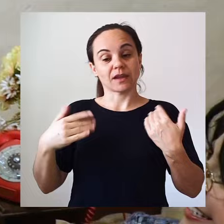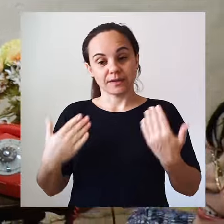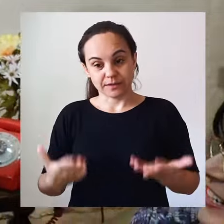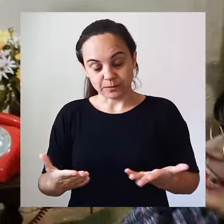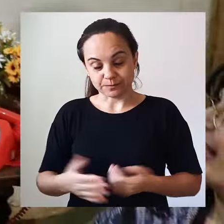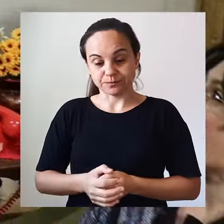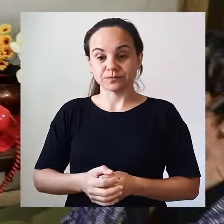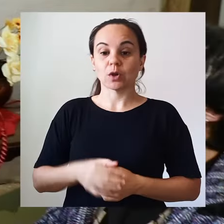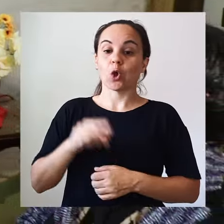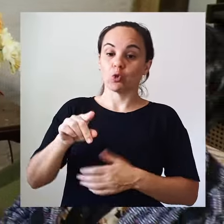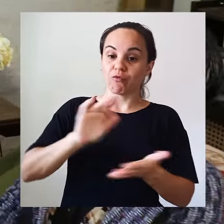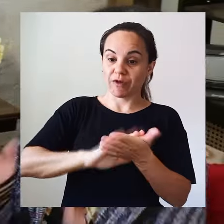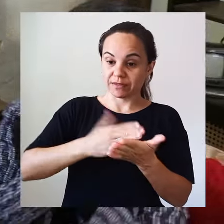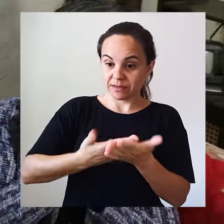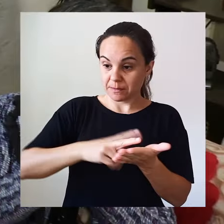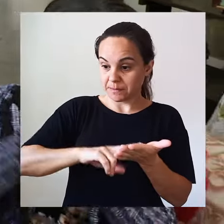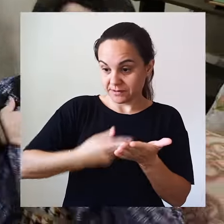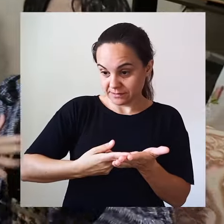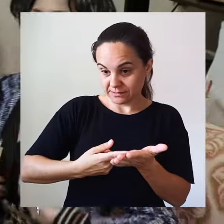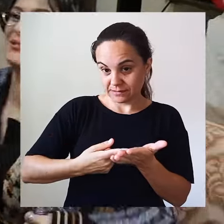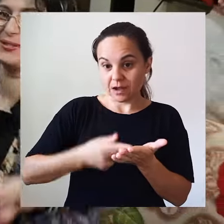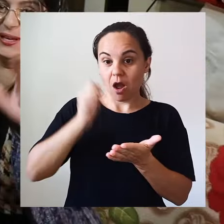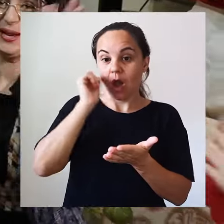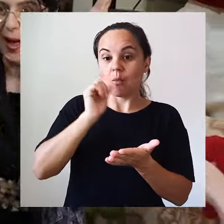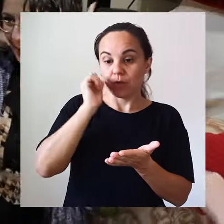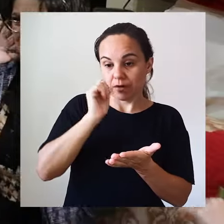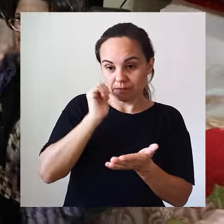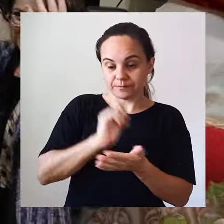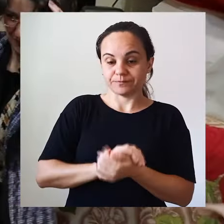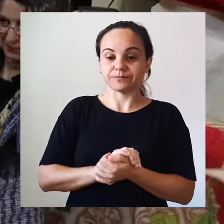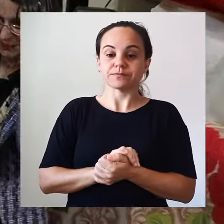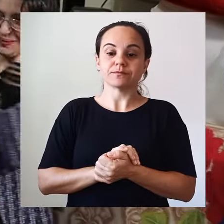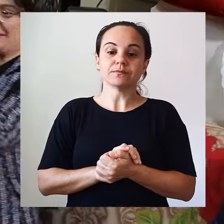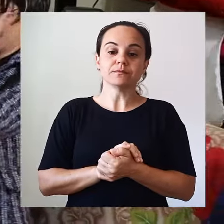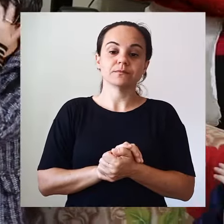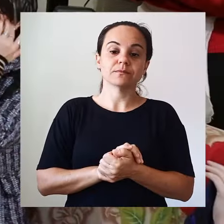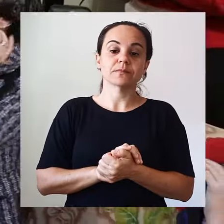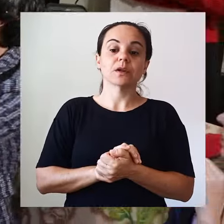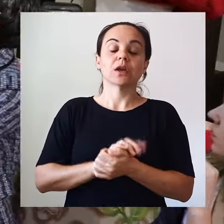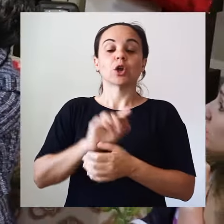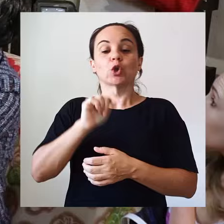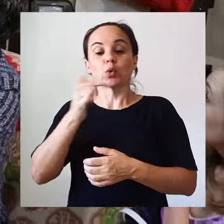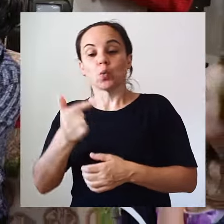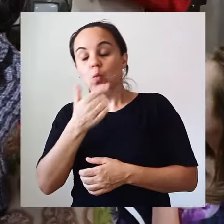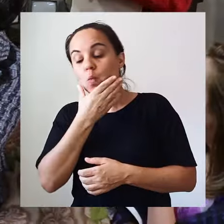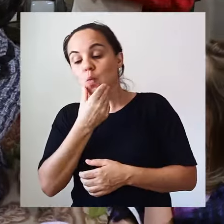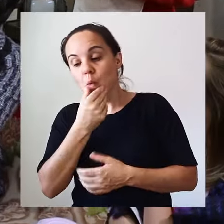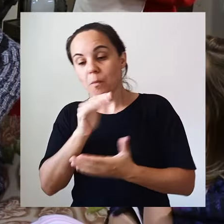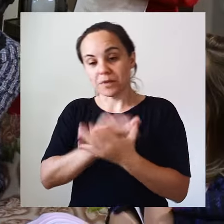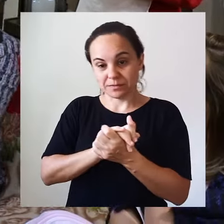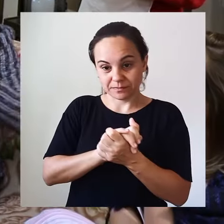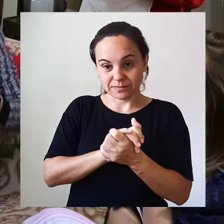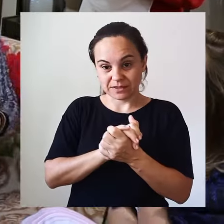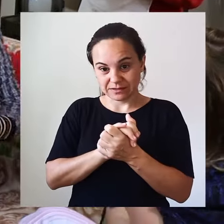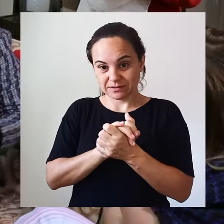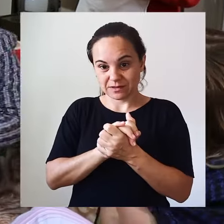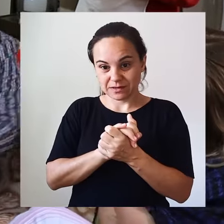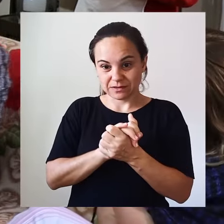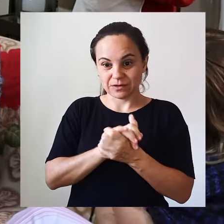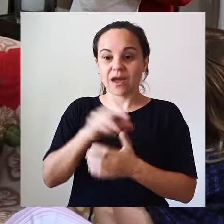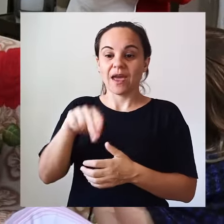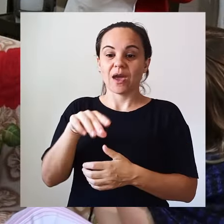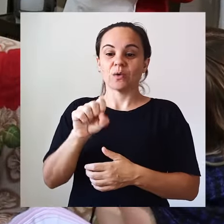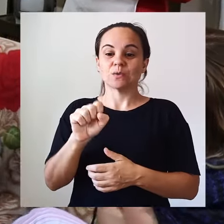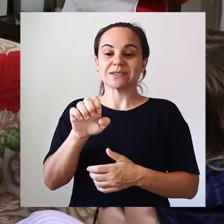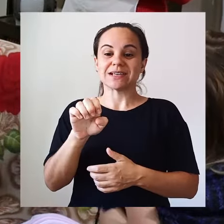vai interpretar a Celestina. Sim. Que bom. A Celestina. E o Honorino Furlaneto, que no caso é o marido, o